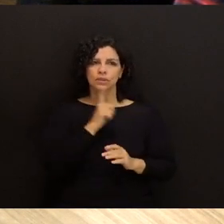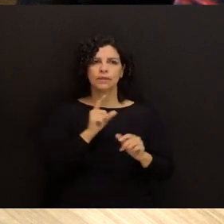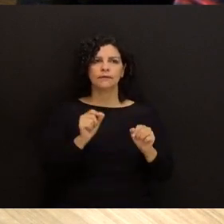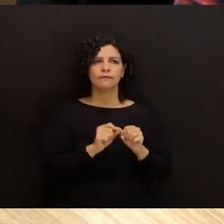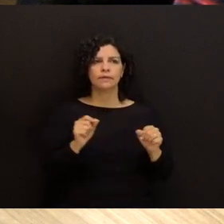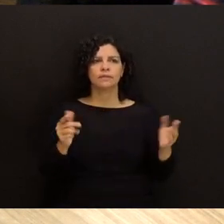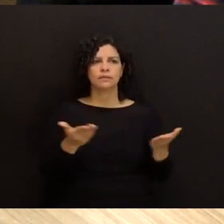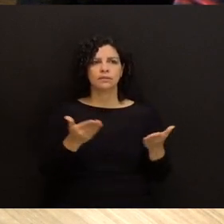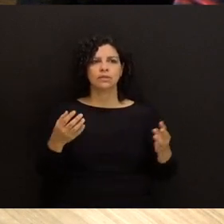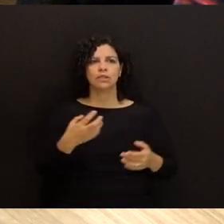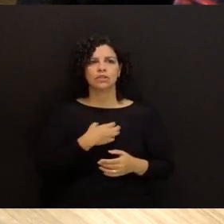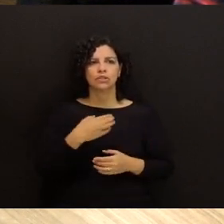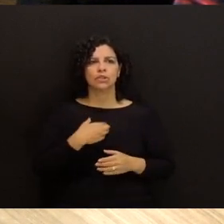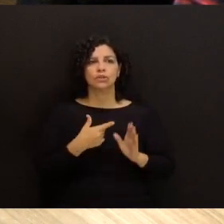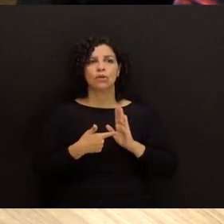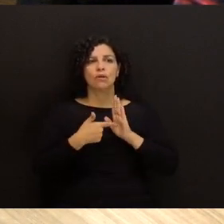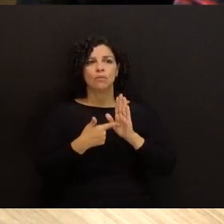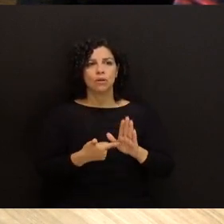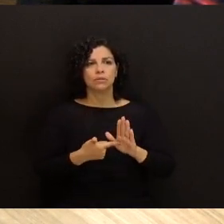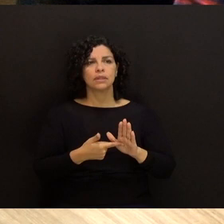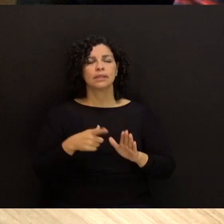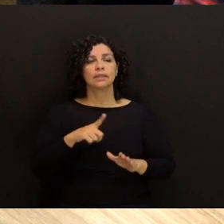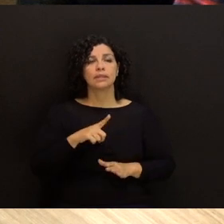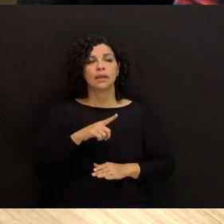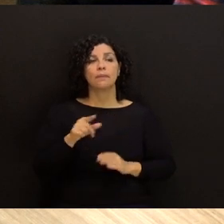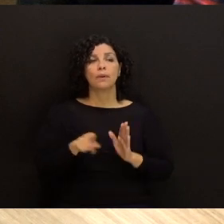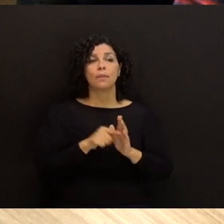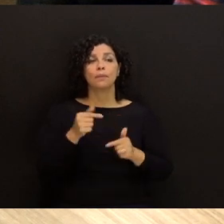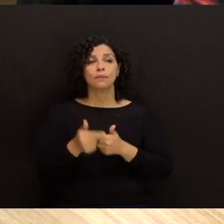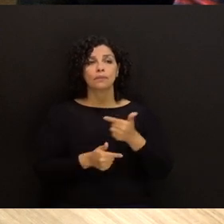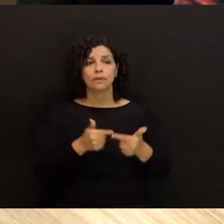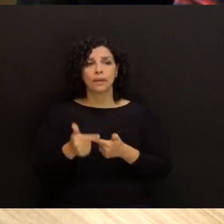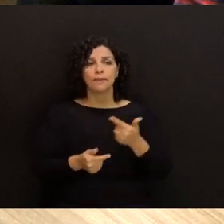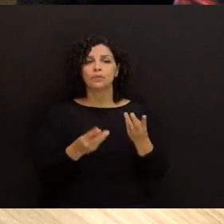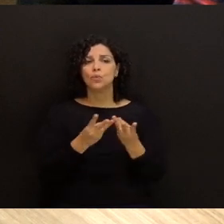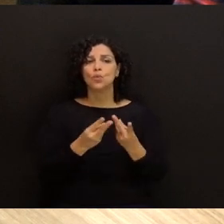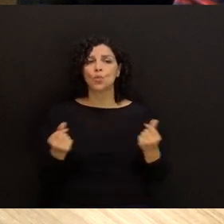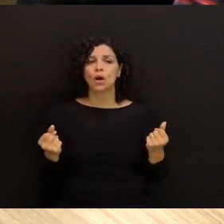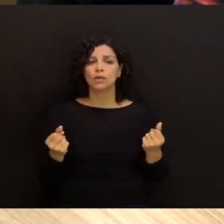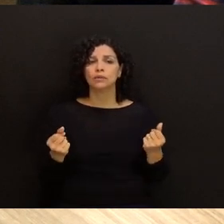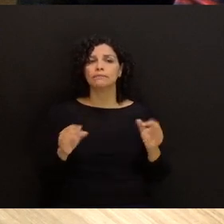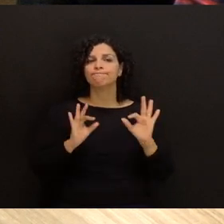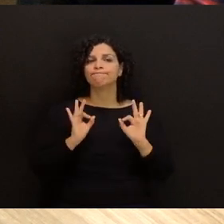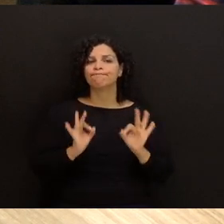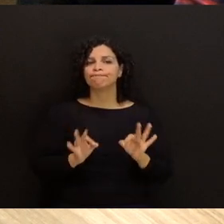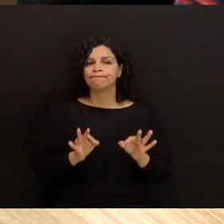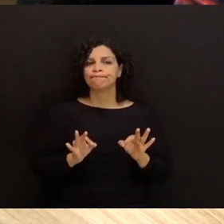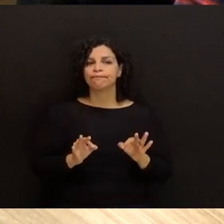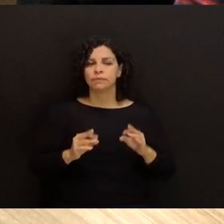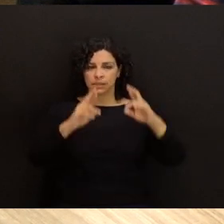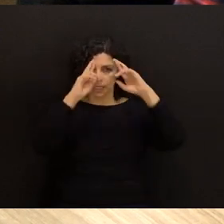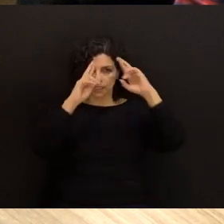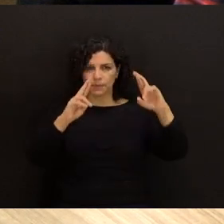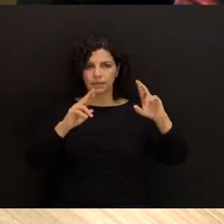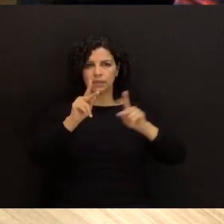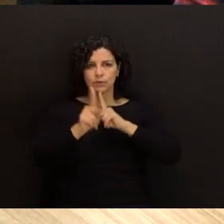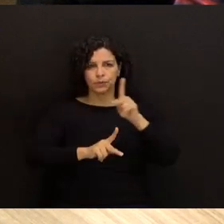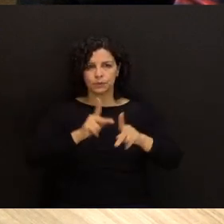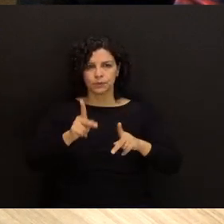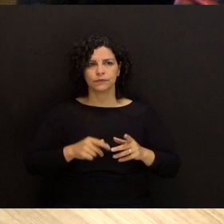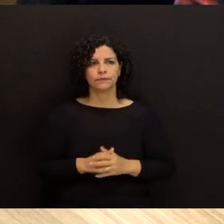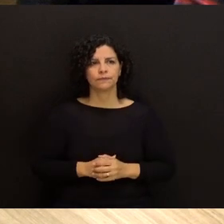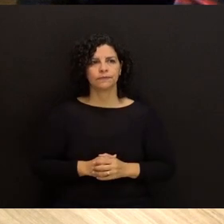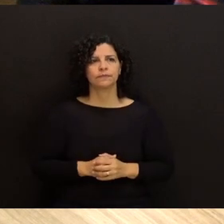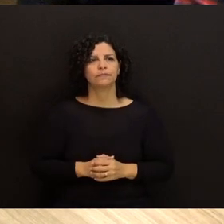dessa forma levar um trabalho Digno honesto e respeitava nossa população